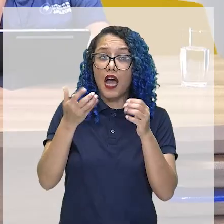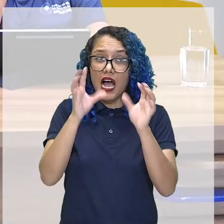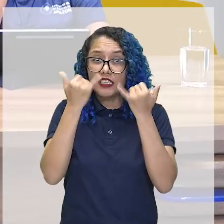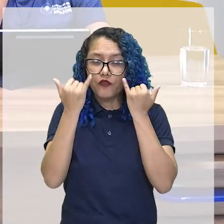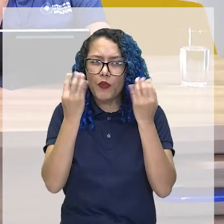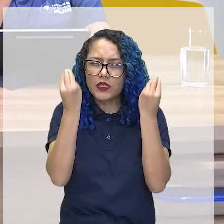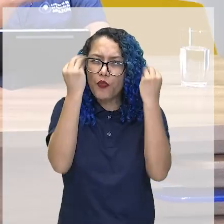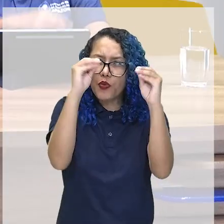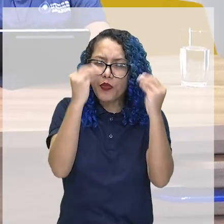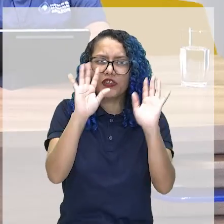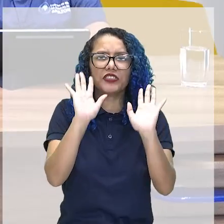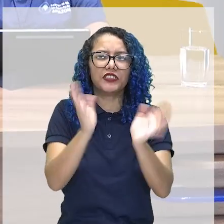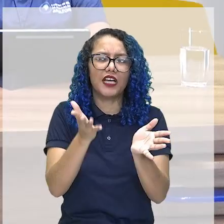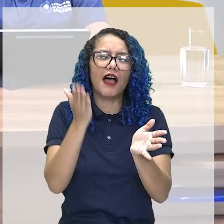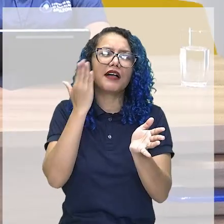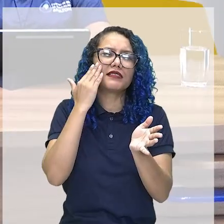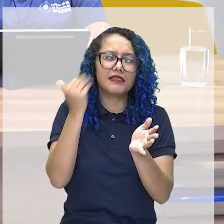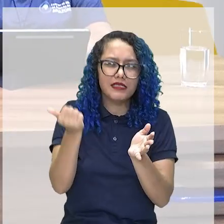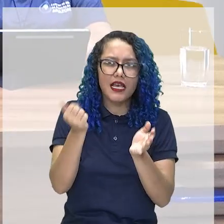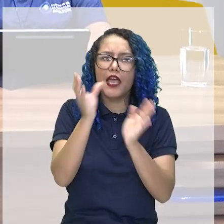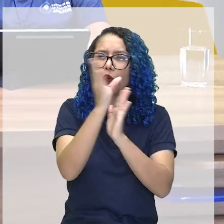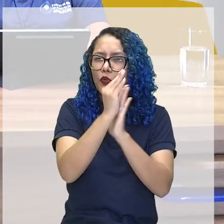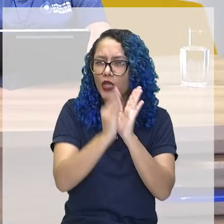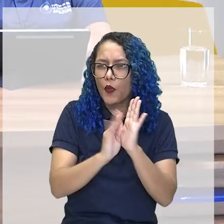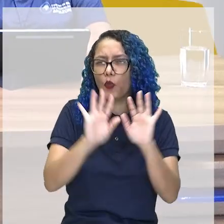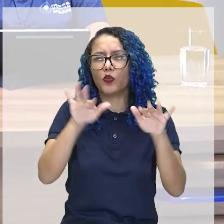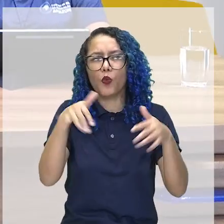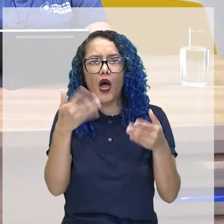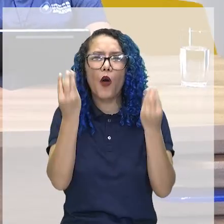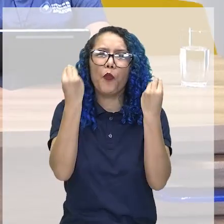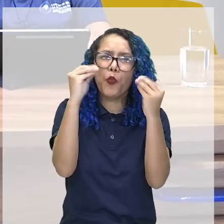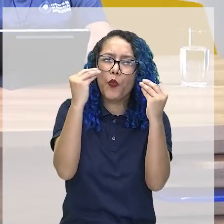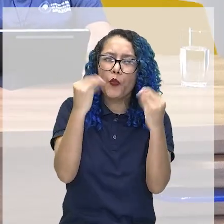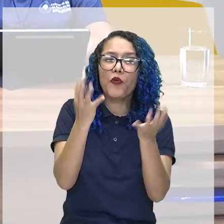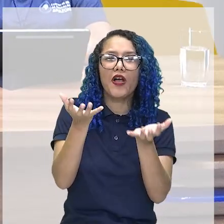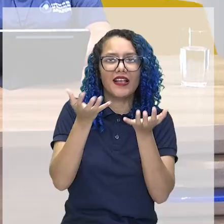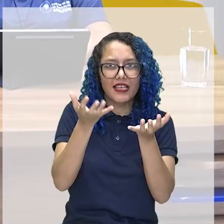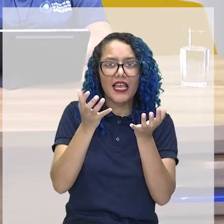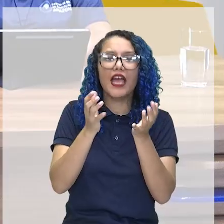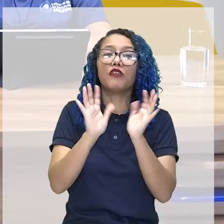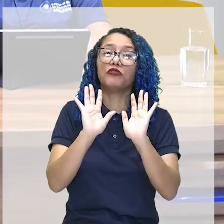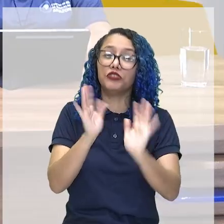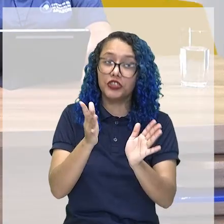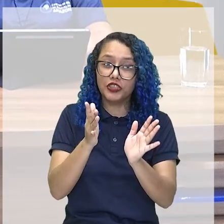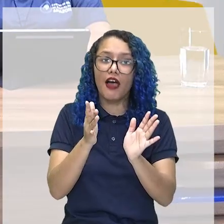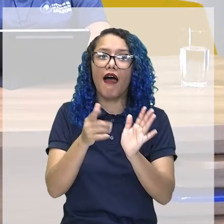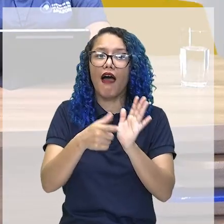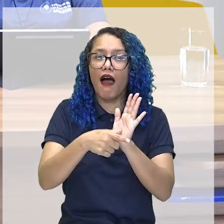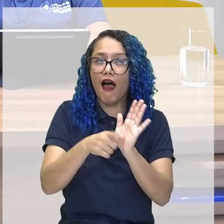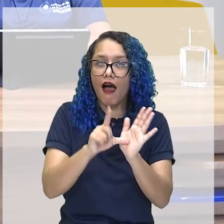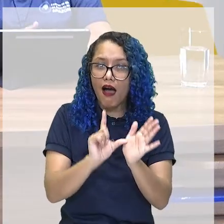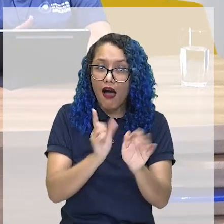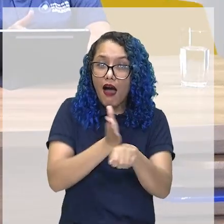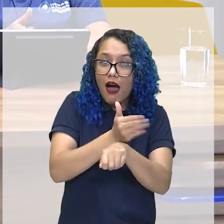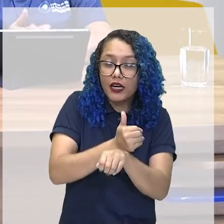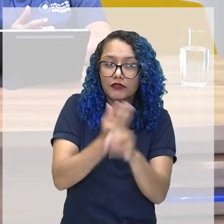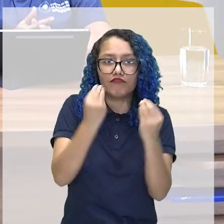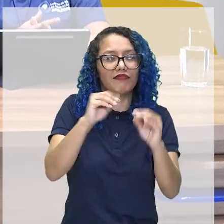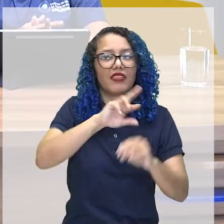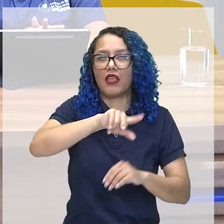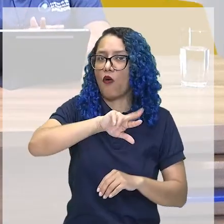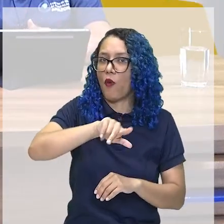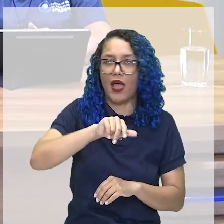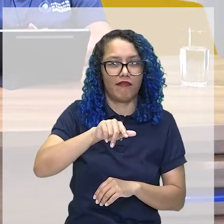já sei o que vai rolar naquele dia, pelo menos de conteúdo, né? Eu queria me adiantar. Não é possível, tá? Você só faz